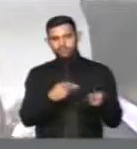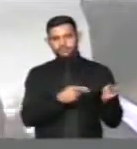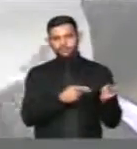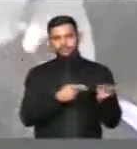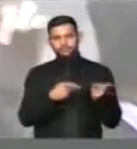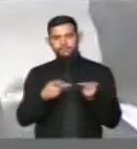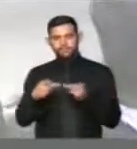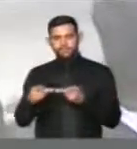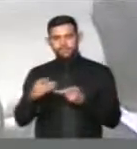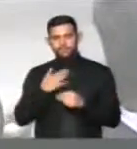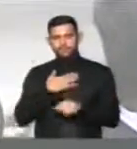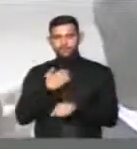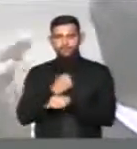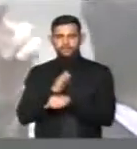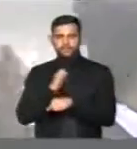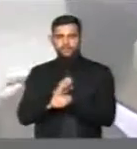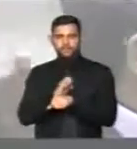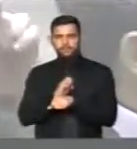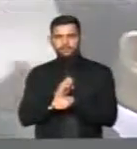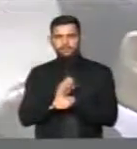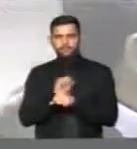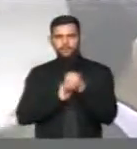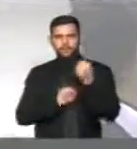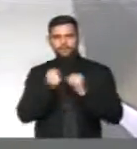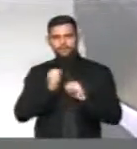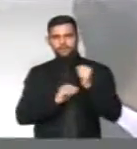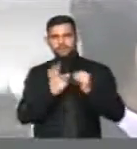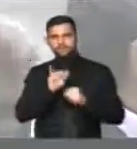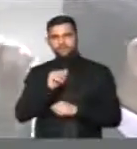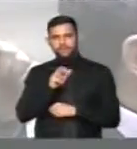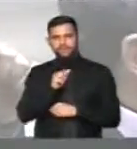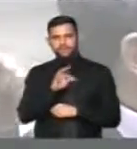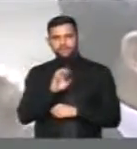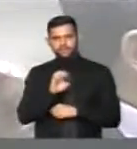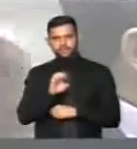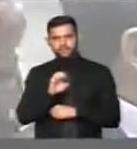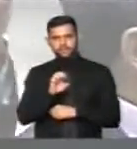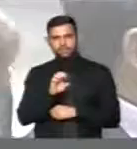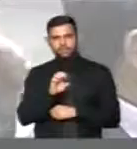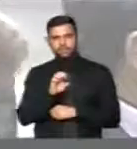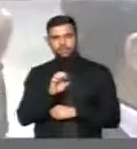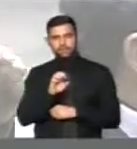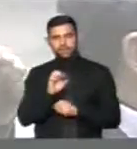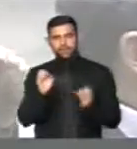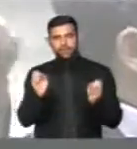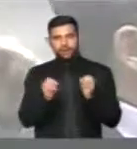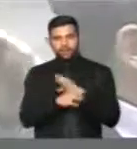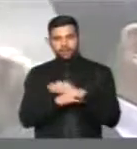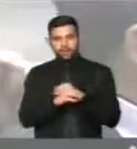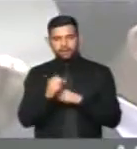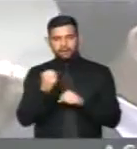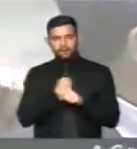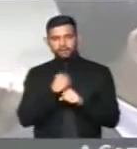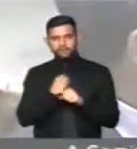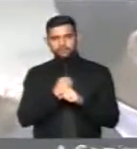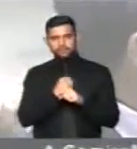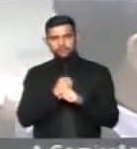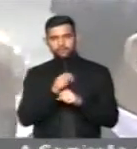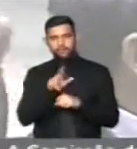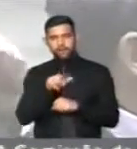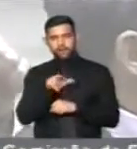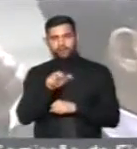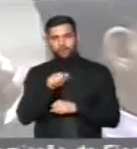visita ao meu estado, à fábrica da Fiat, em concluir as obras do arco